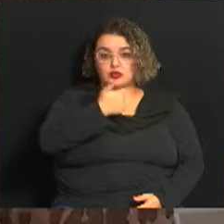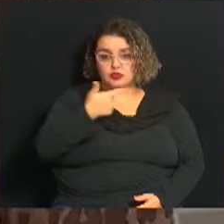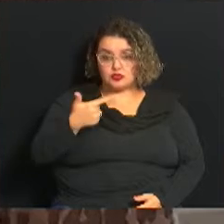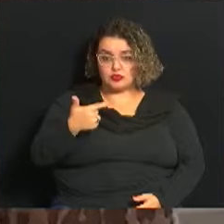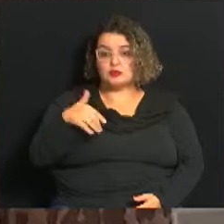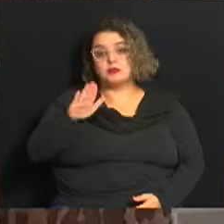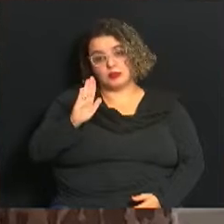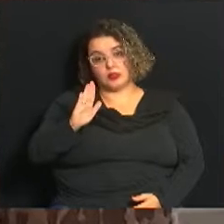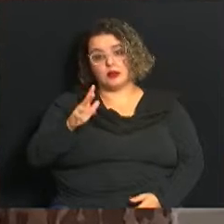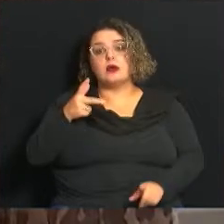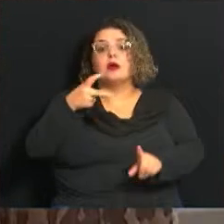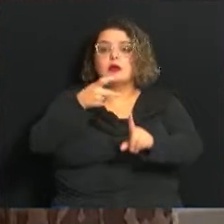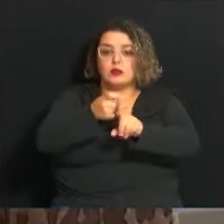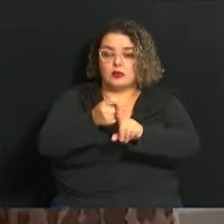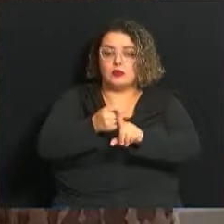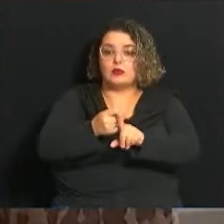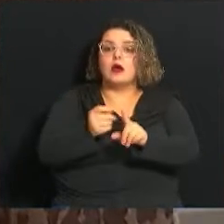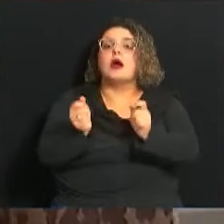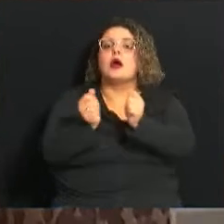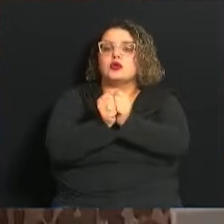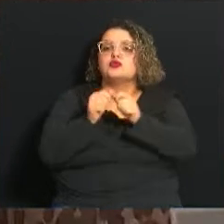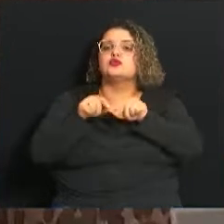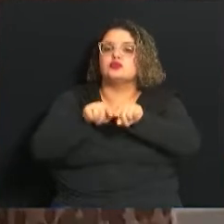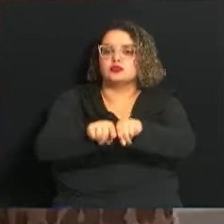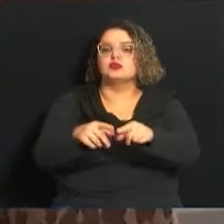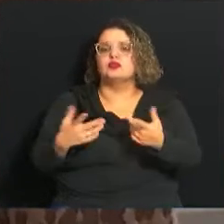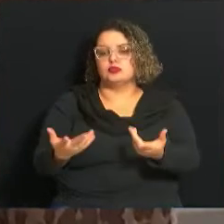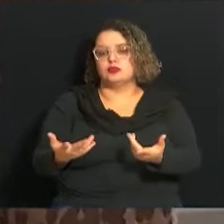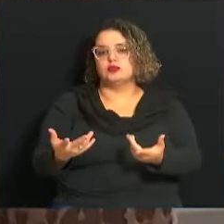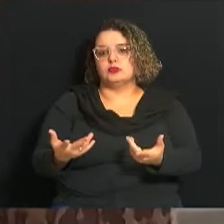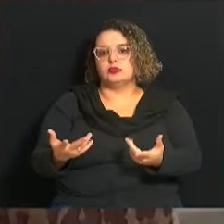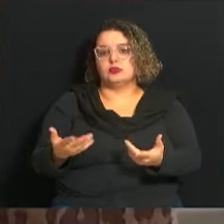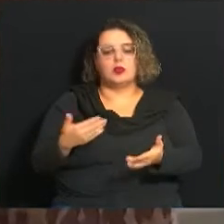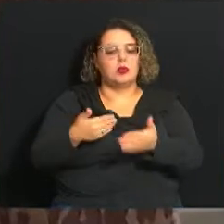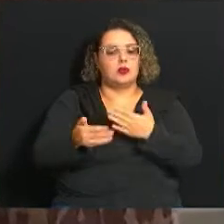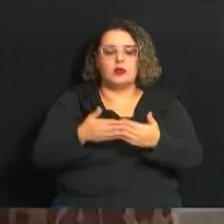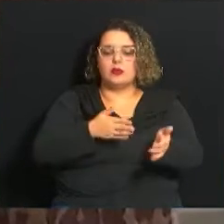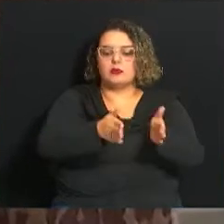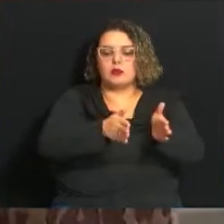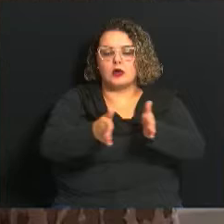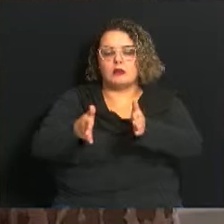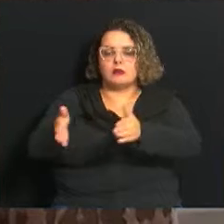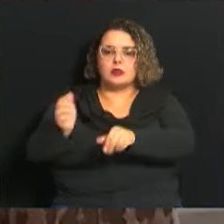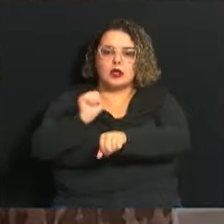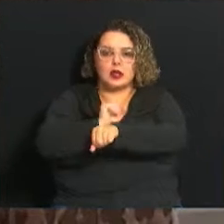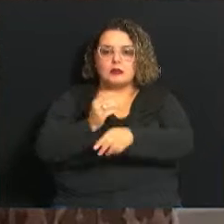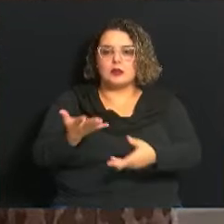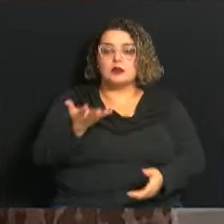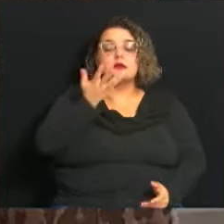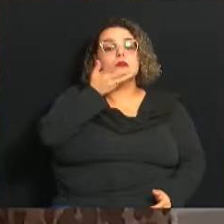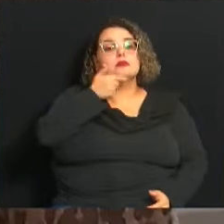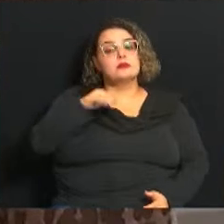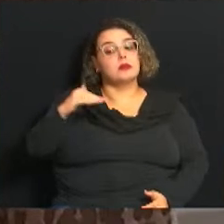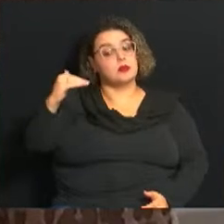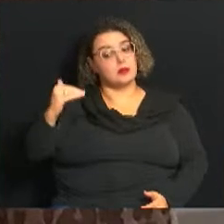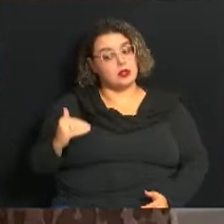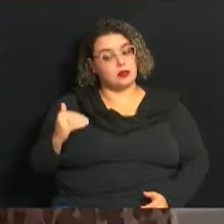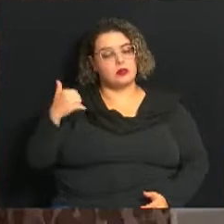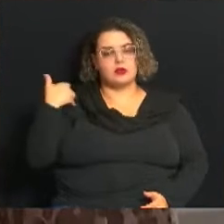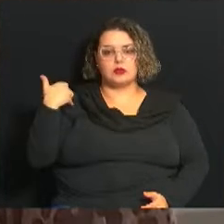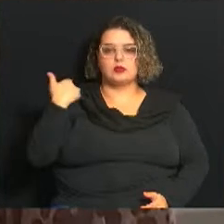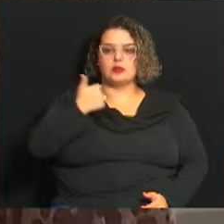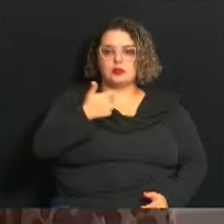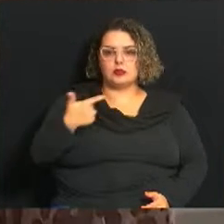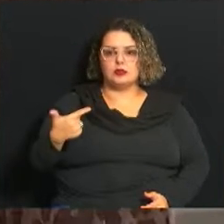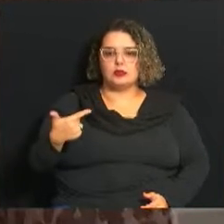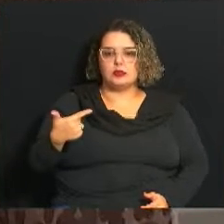vacinas podem ser aplicadas simultaneamente ou com qualquer intervalo. Para as crianças, né, menores de 12 anos, daí precisa ter um intervalo de